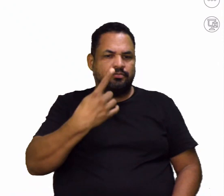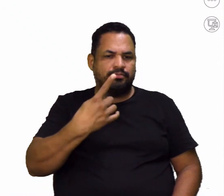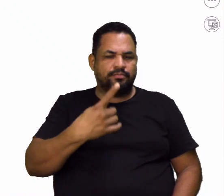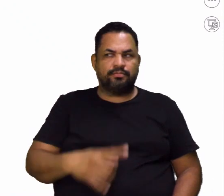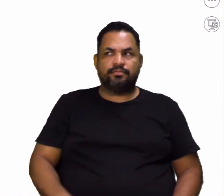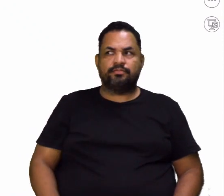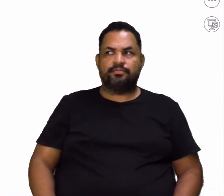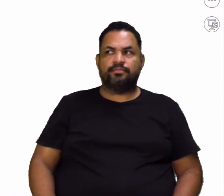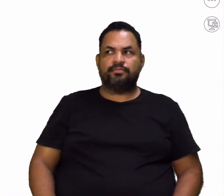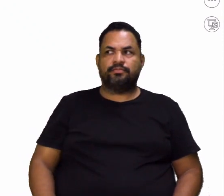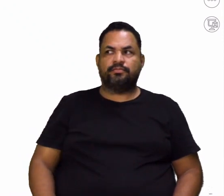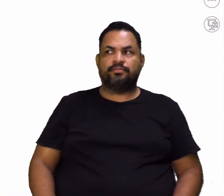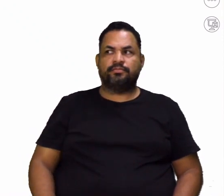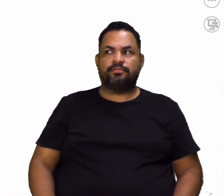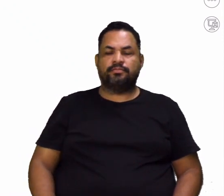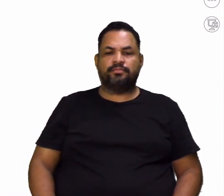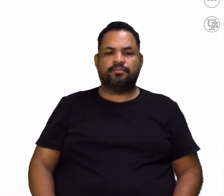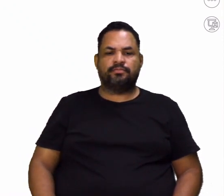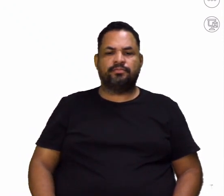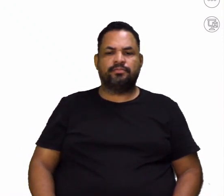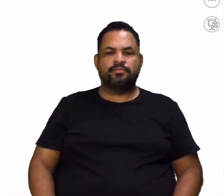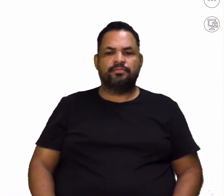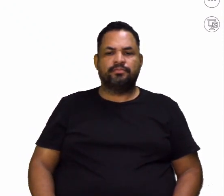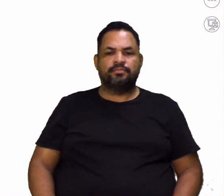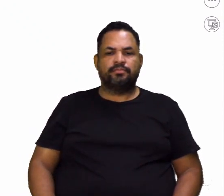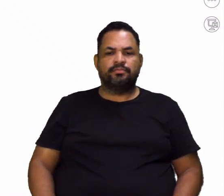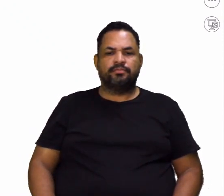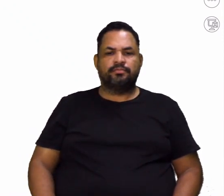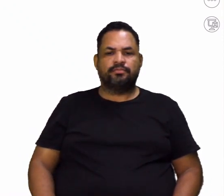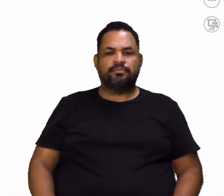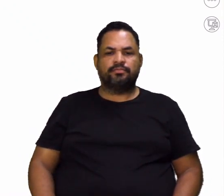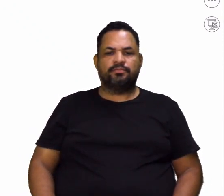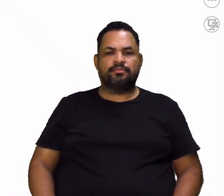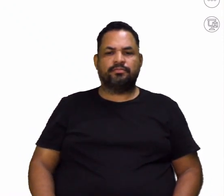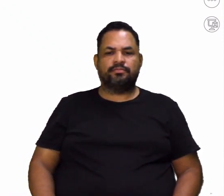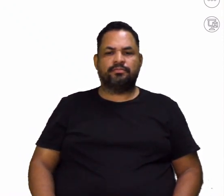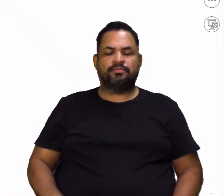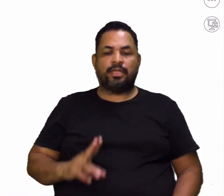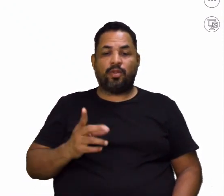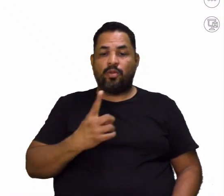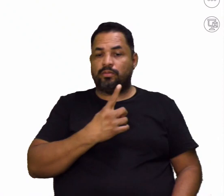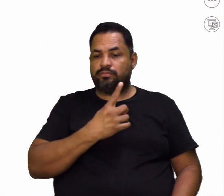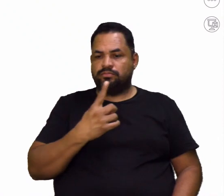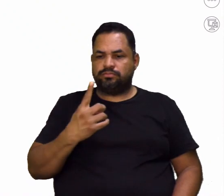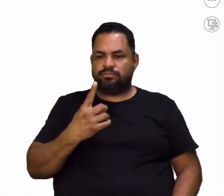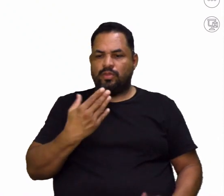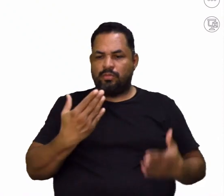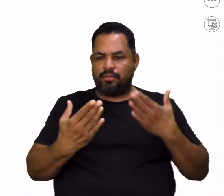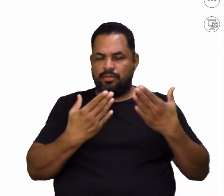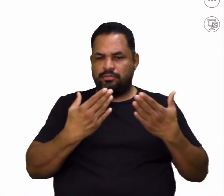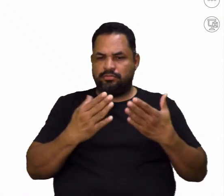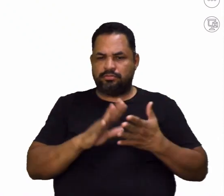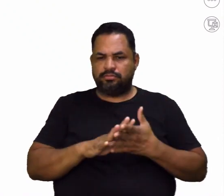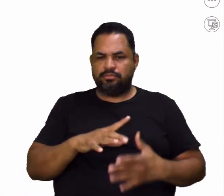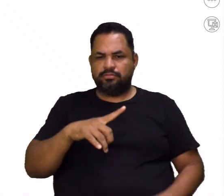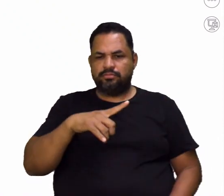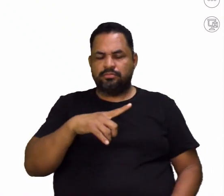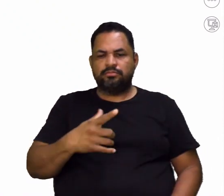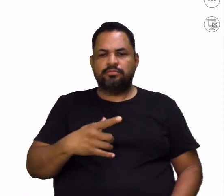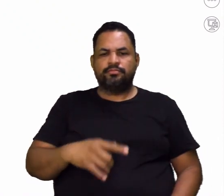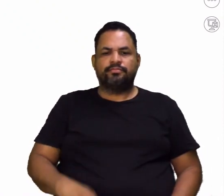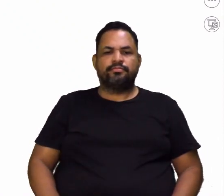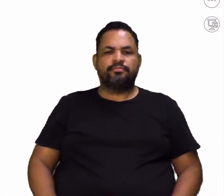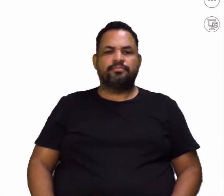vou ver tentar arriscar que essa daqui é a mesma que essa então é a mesma